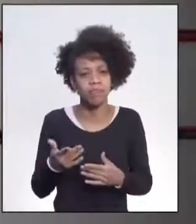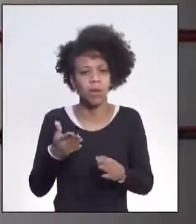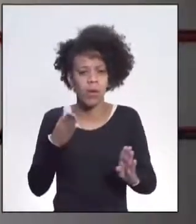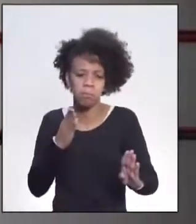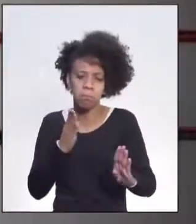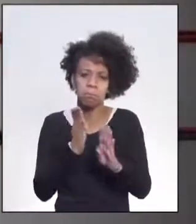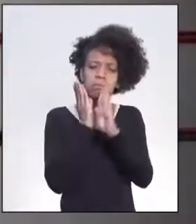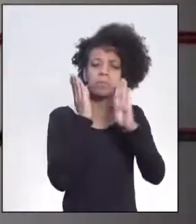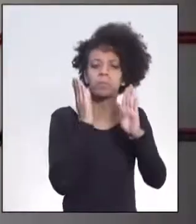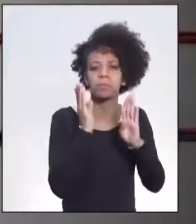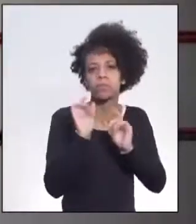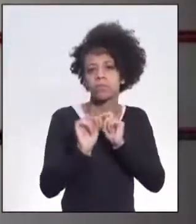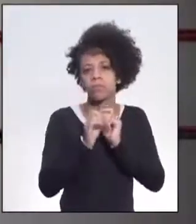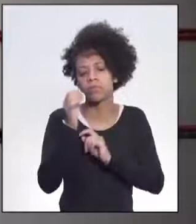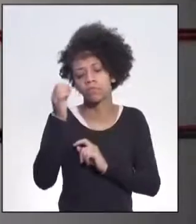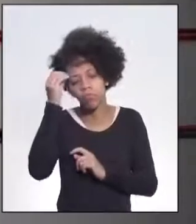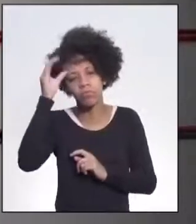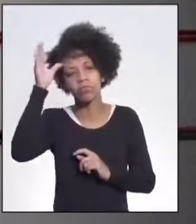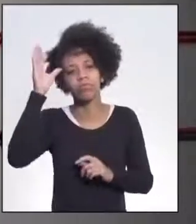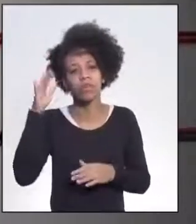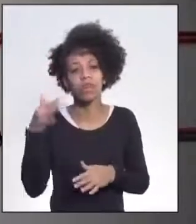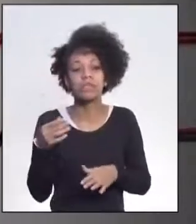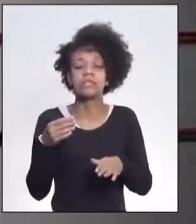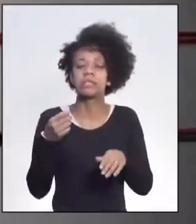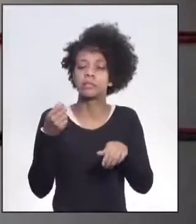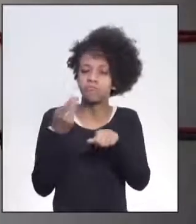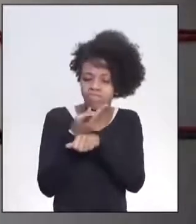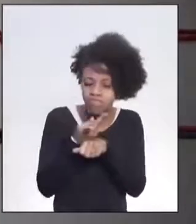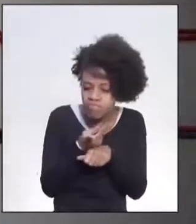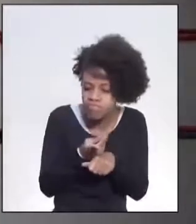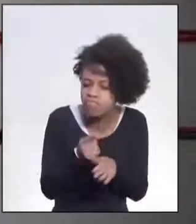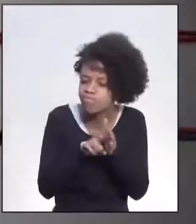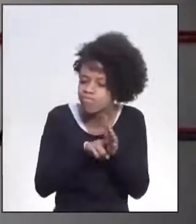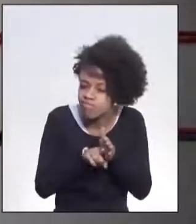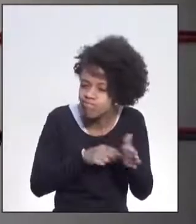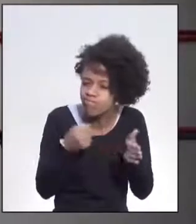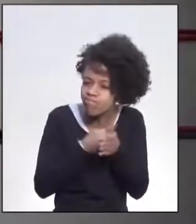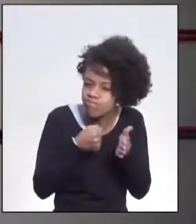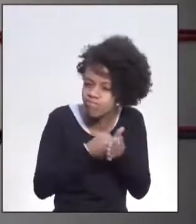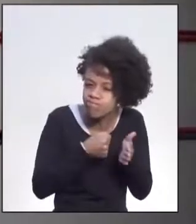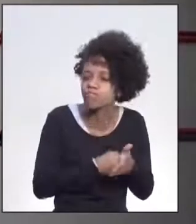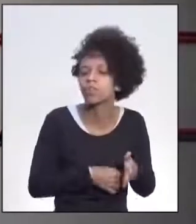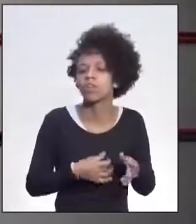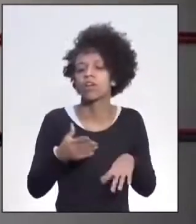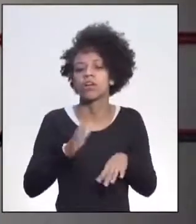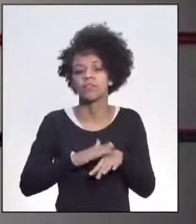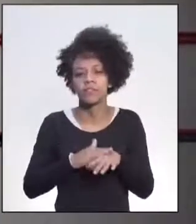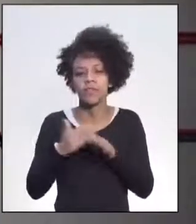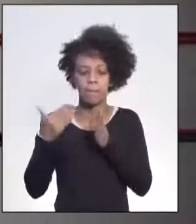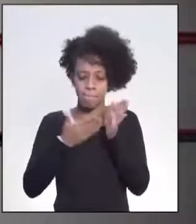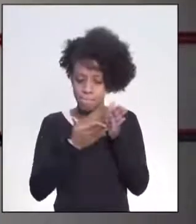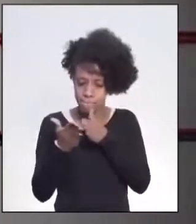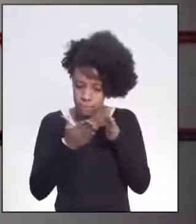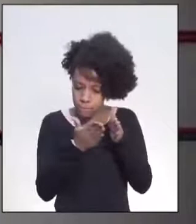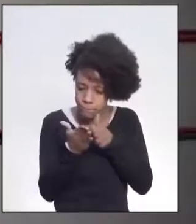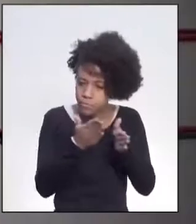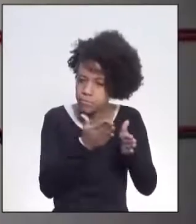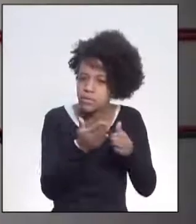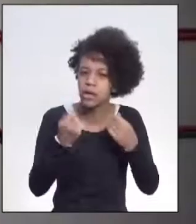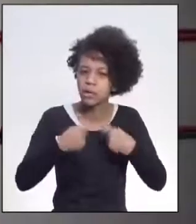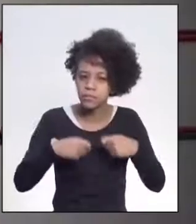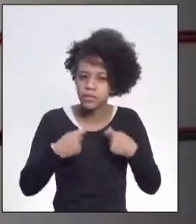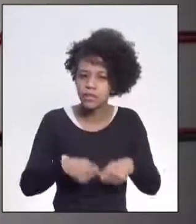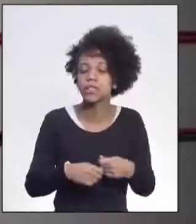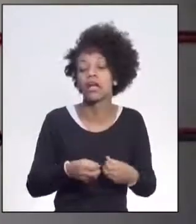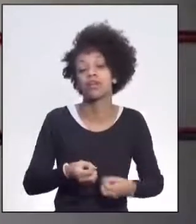tão simples e exige daqueles que o buscam uma árdua jornada. Ter que refazer esse caminho sempre que se deseja acesso a